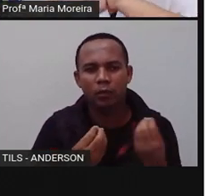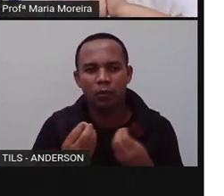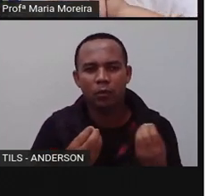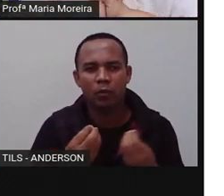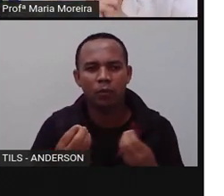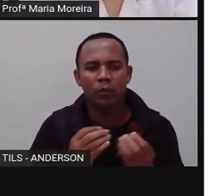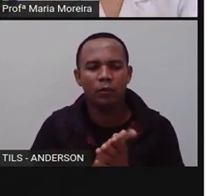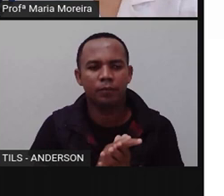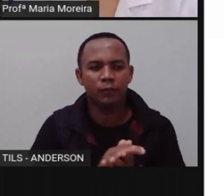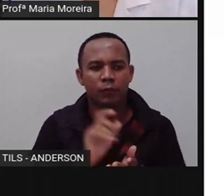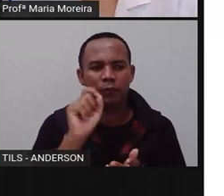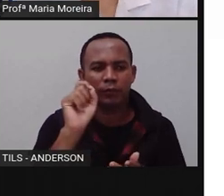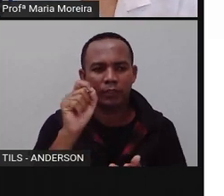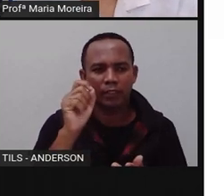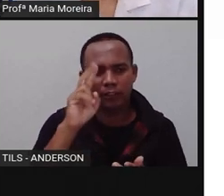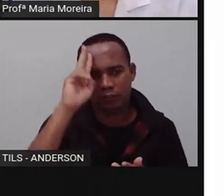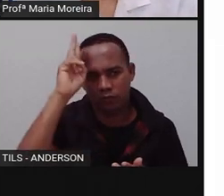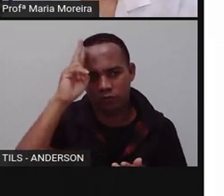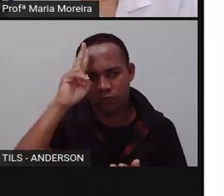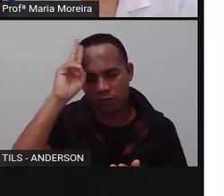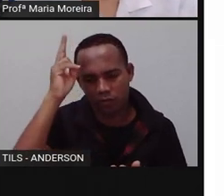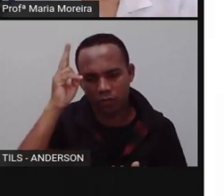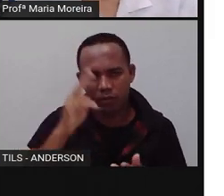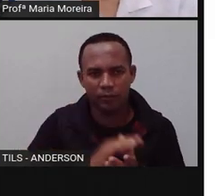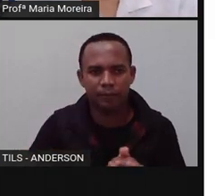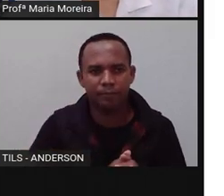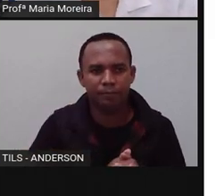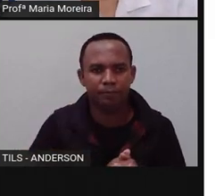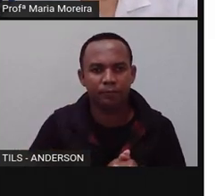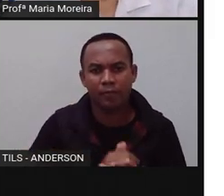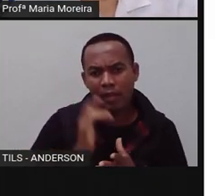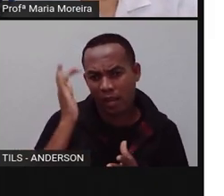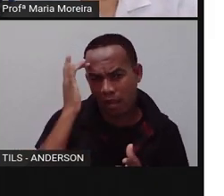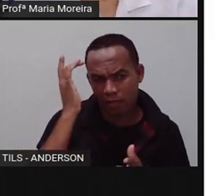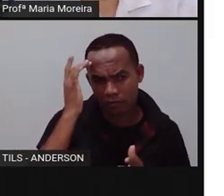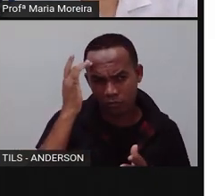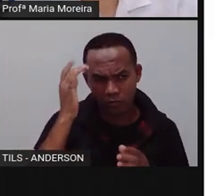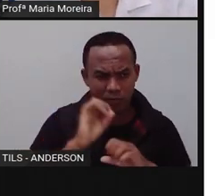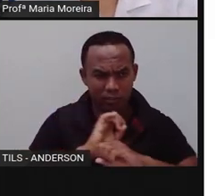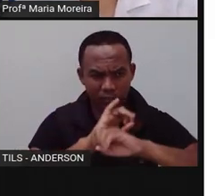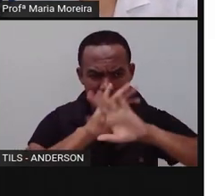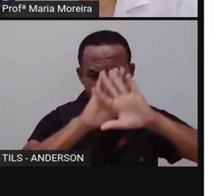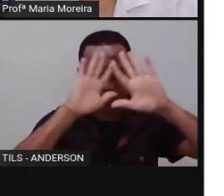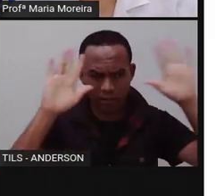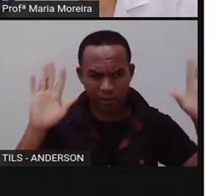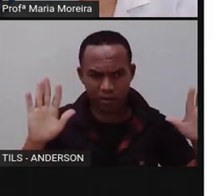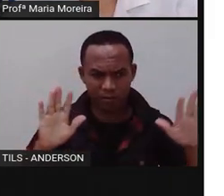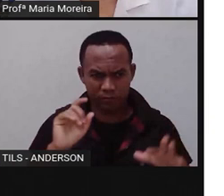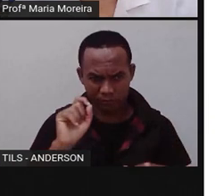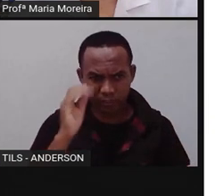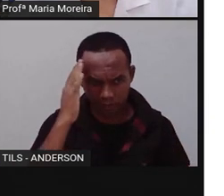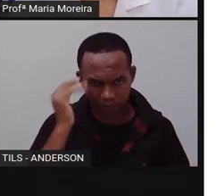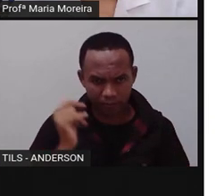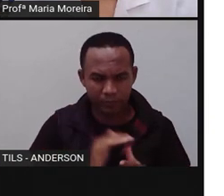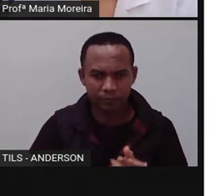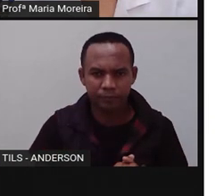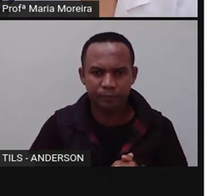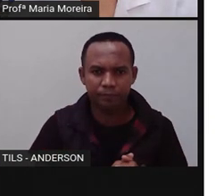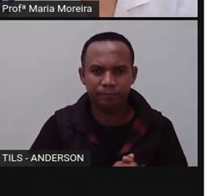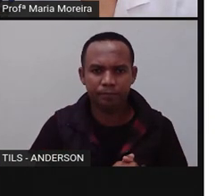A lenda, tá? Eu acho que eu fui clara, mas se vocês tiverem dúvida, podem perguntar para o professor de vocês, tá?